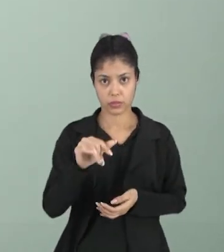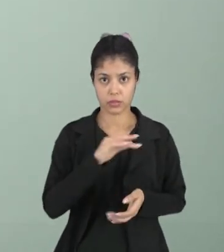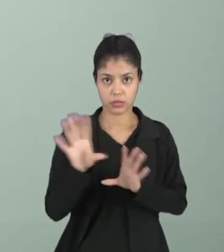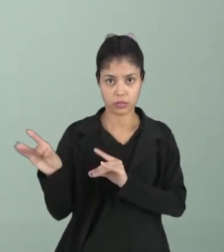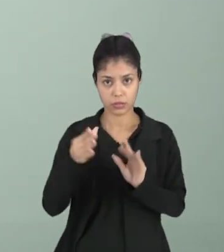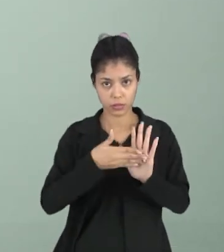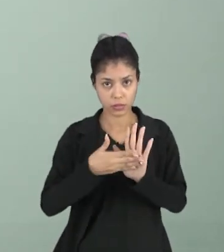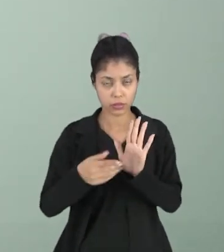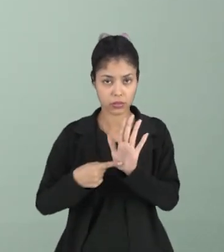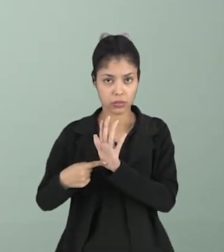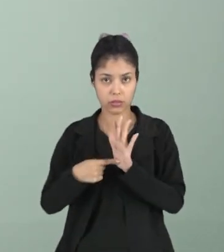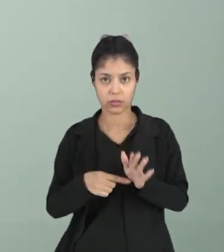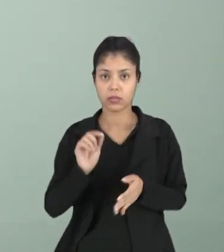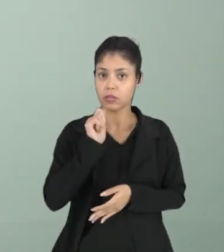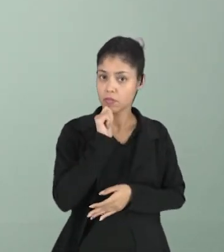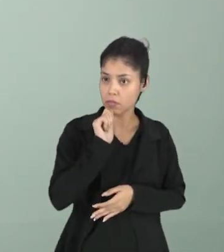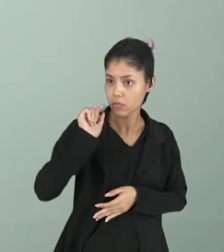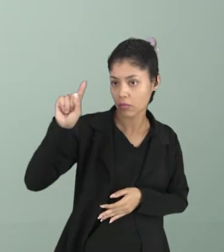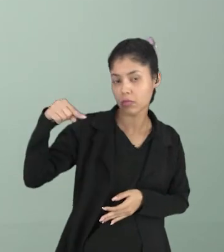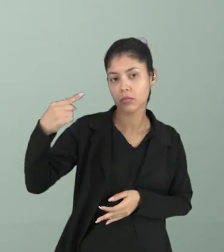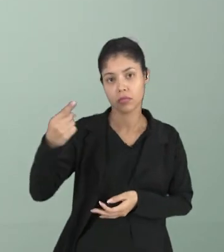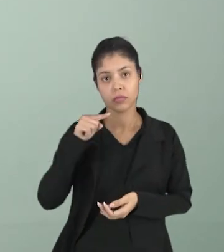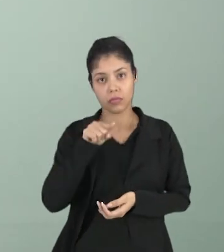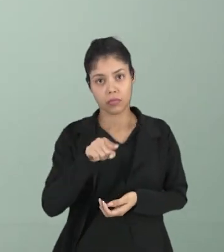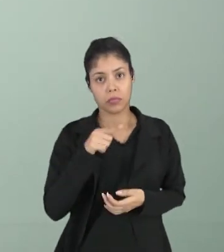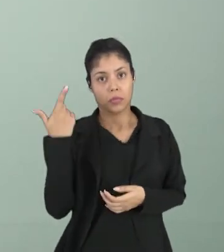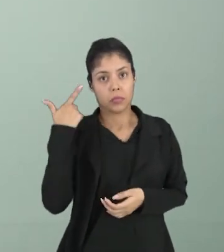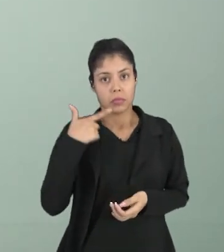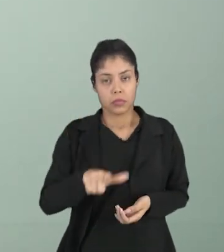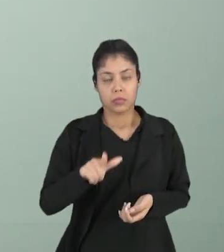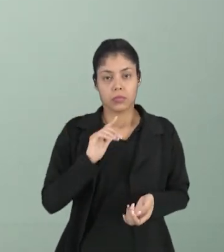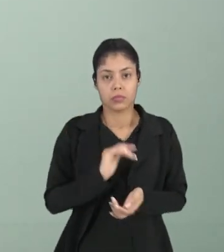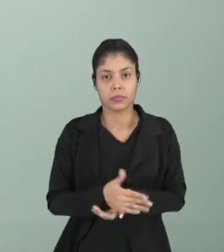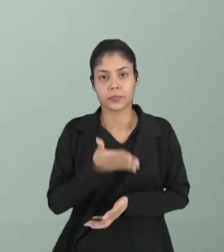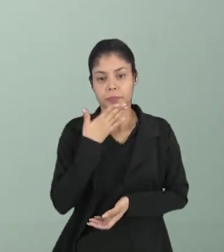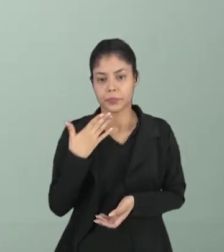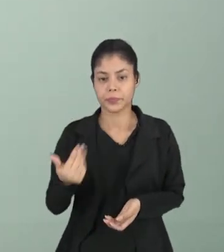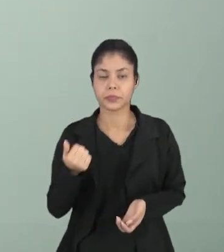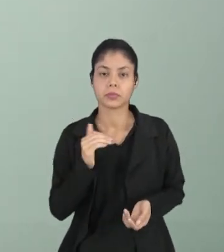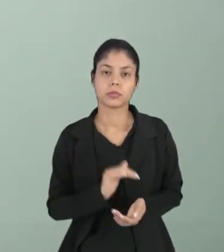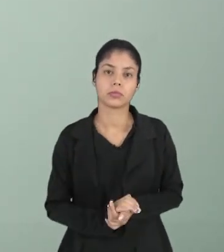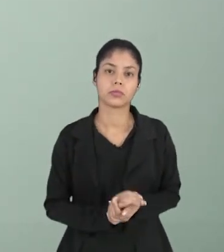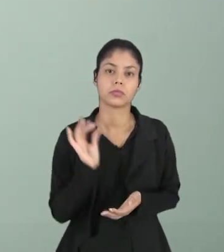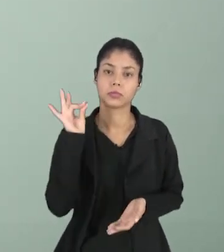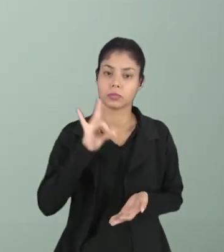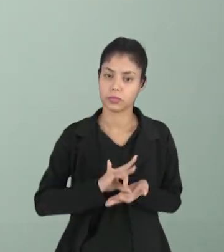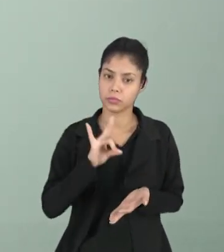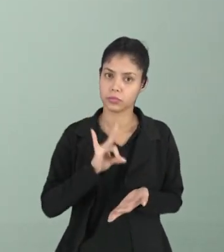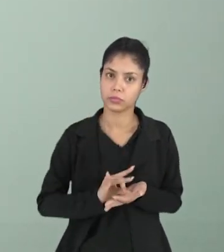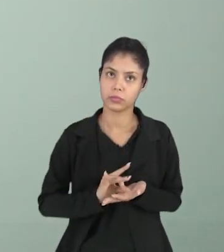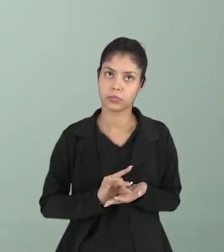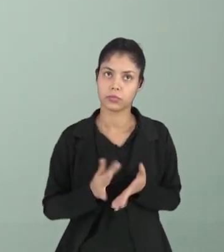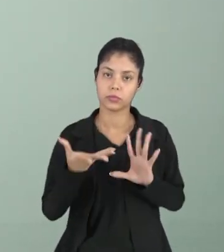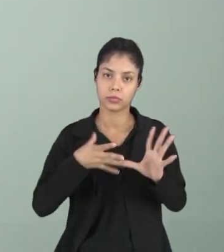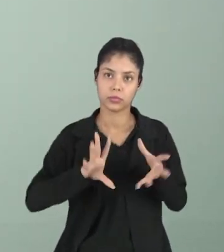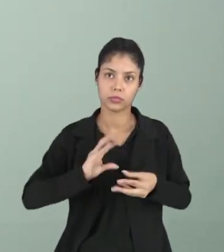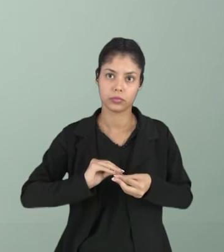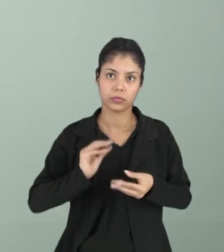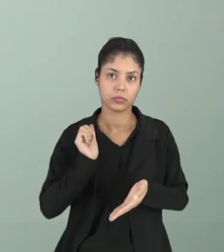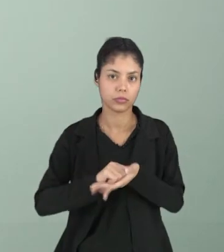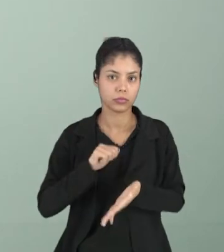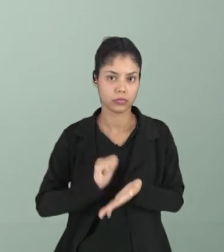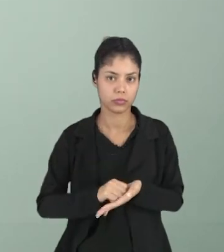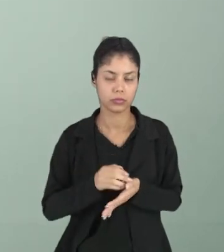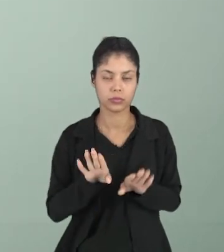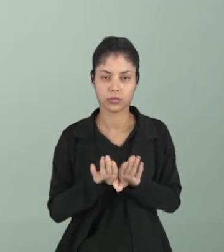te proporcionar, além de você conseguir aprimorar o fato de resumir, a escrita também.